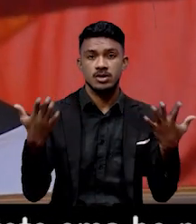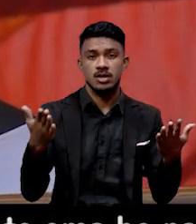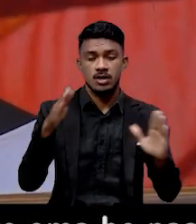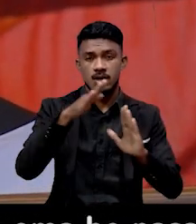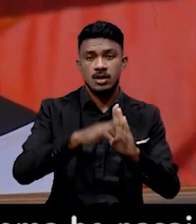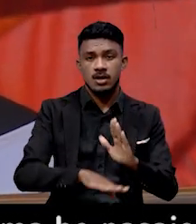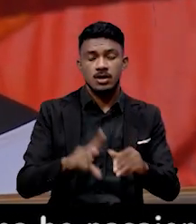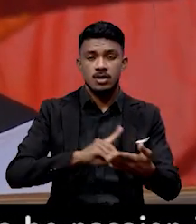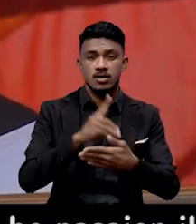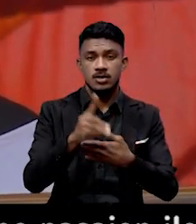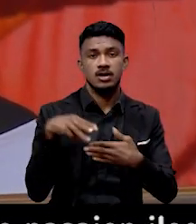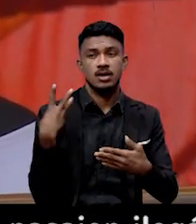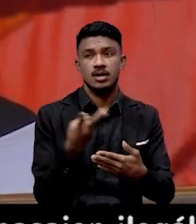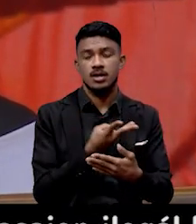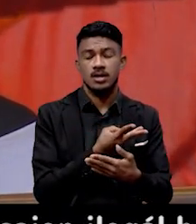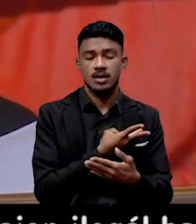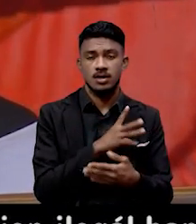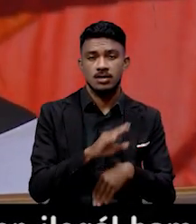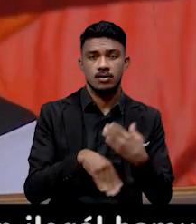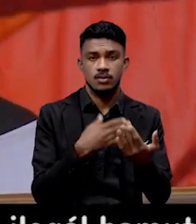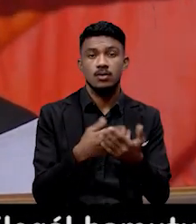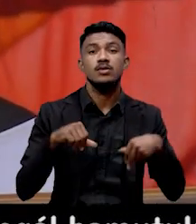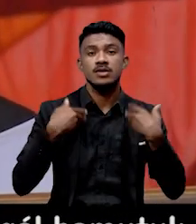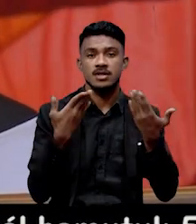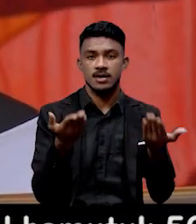desigualdade social entre Itania e Mafira. Oisa,